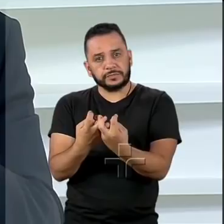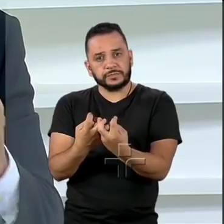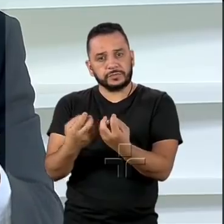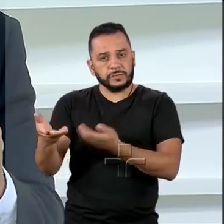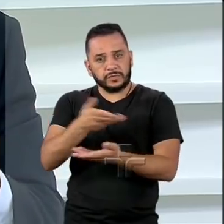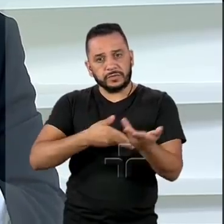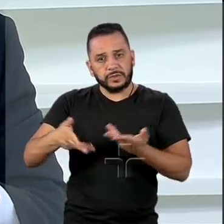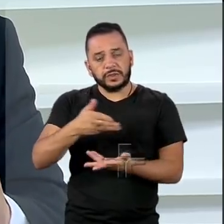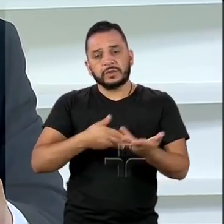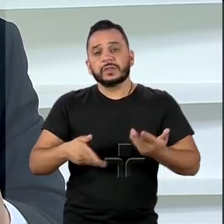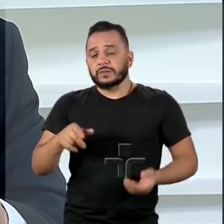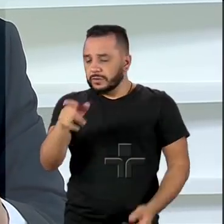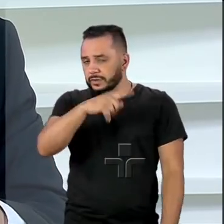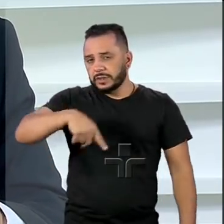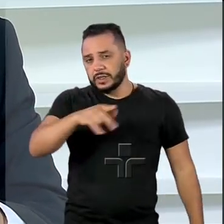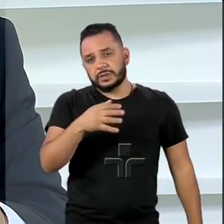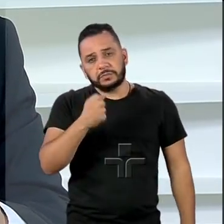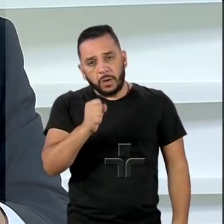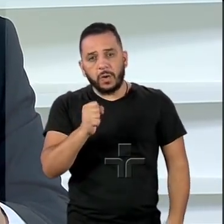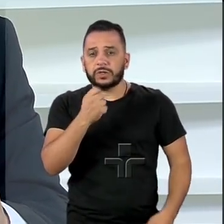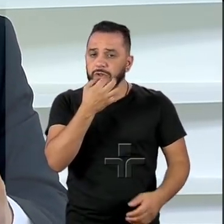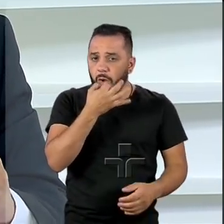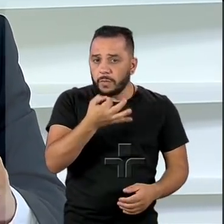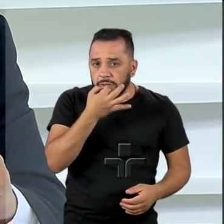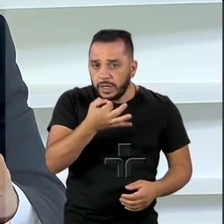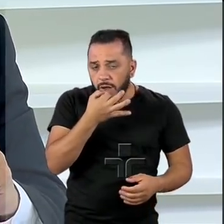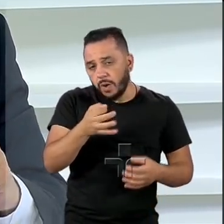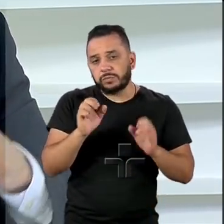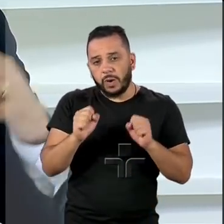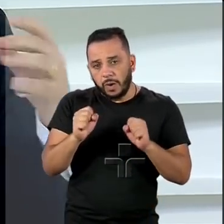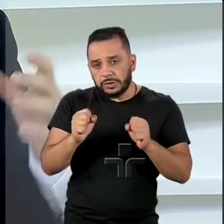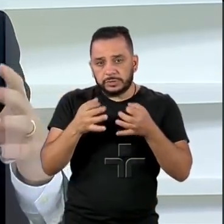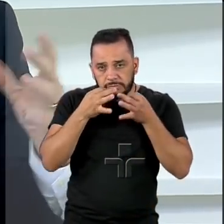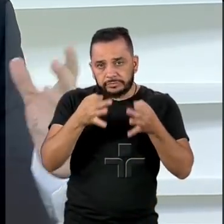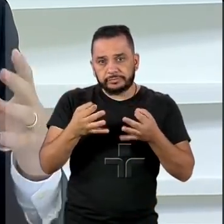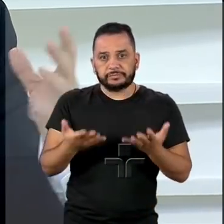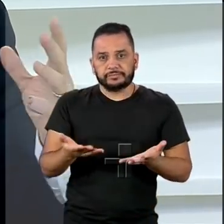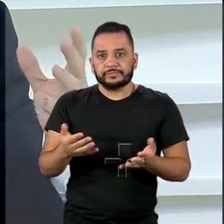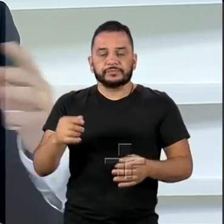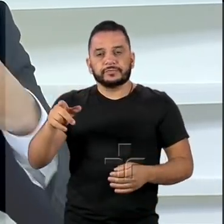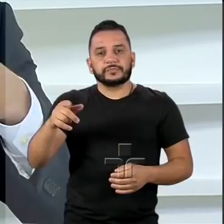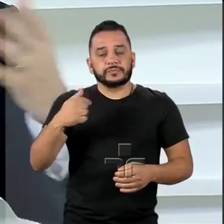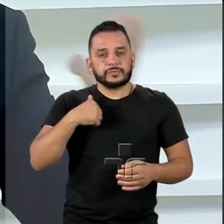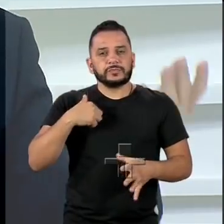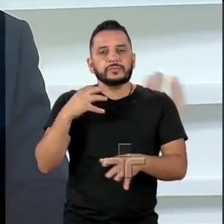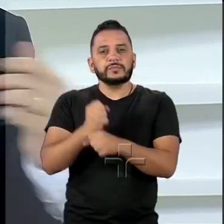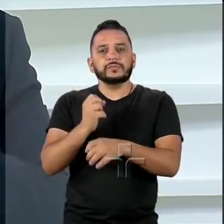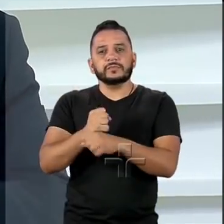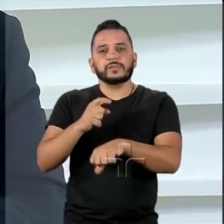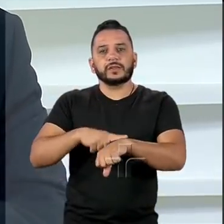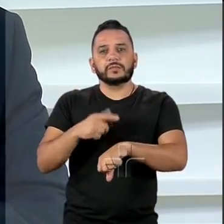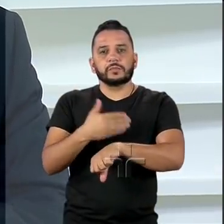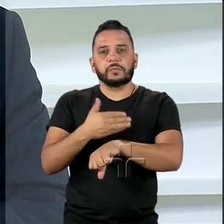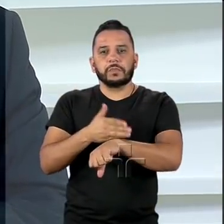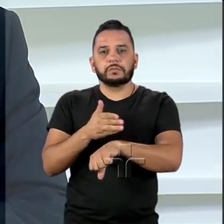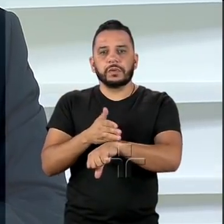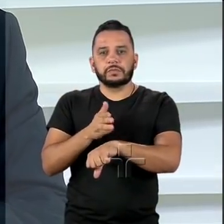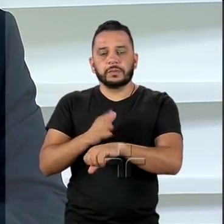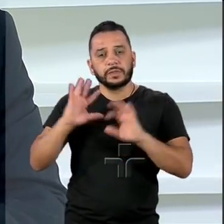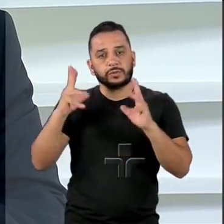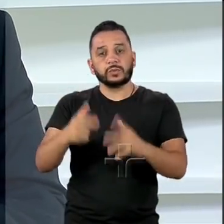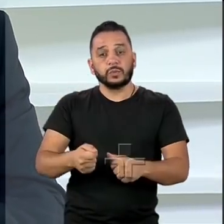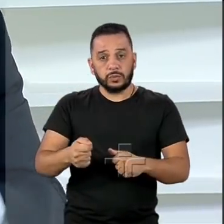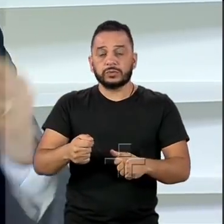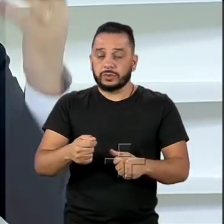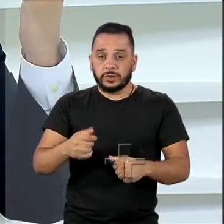esses assuntos mais polêmicos. E, enfim, eu vou contar o tempo de cada um para que todos possam falar,